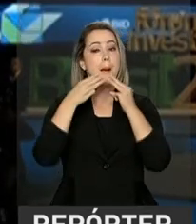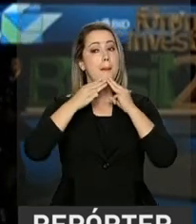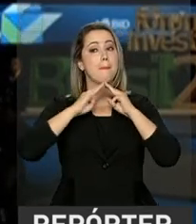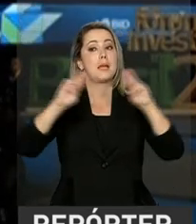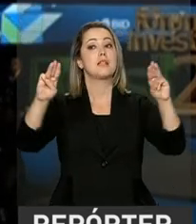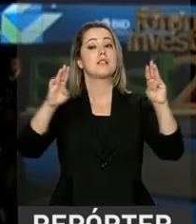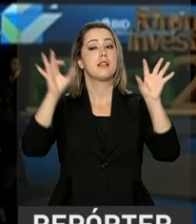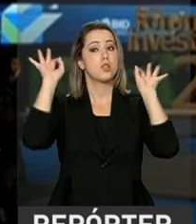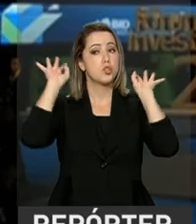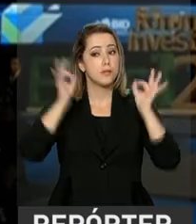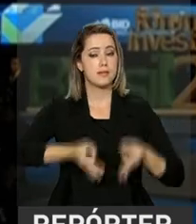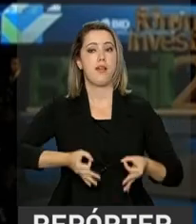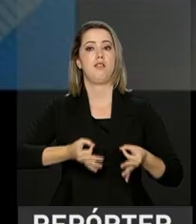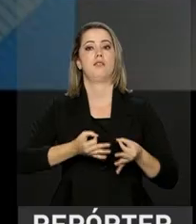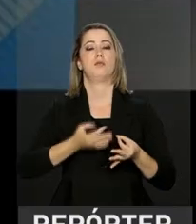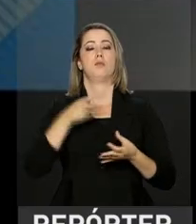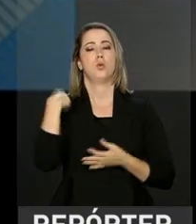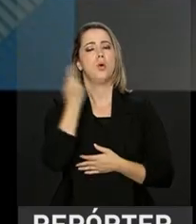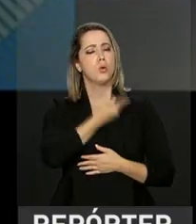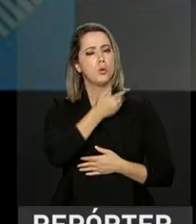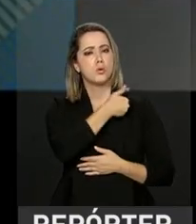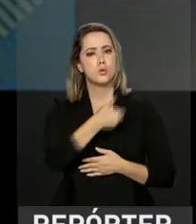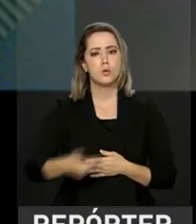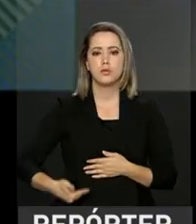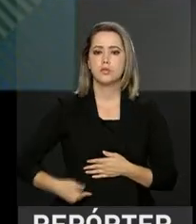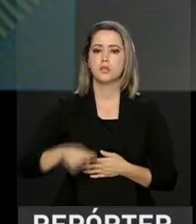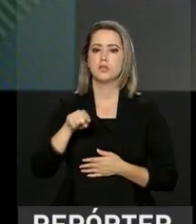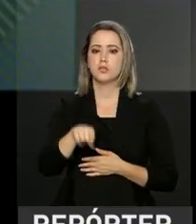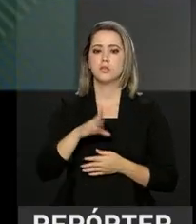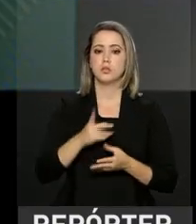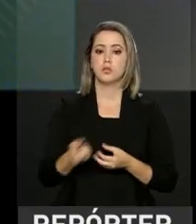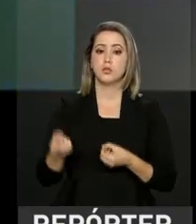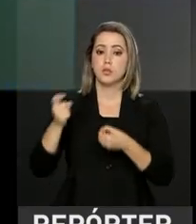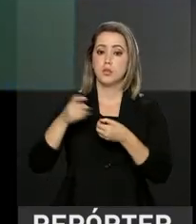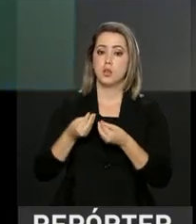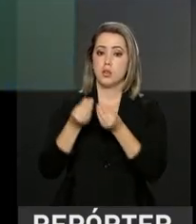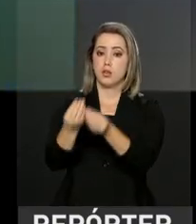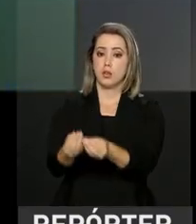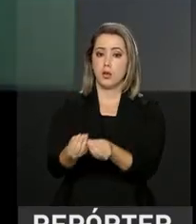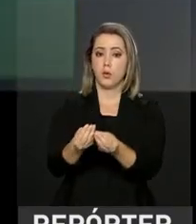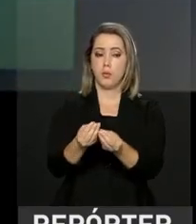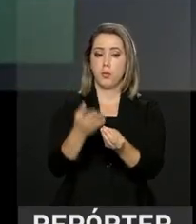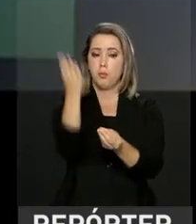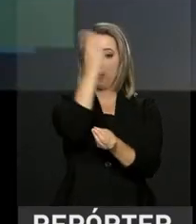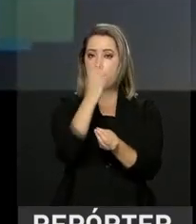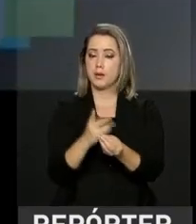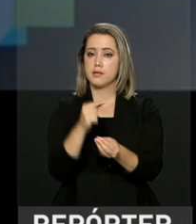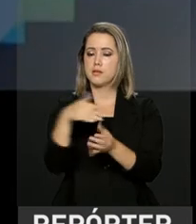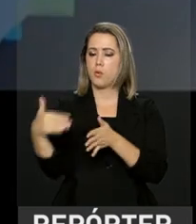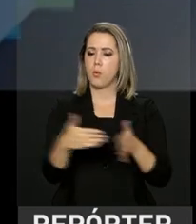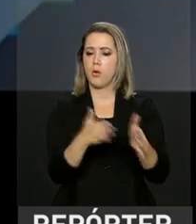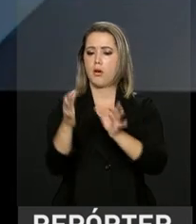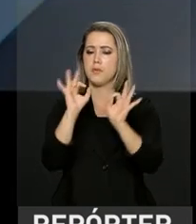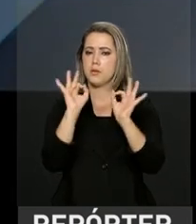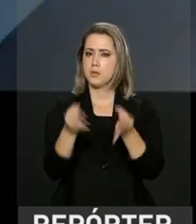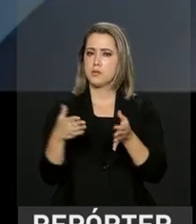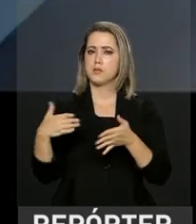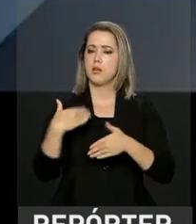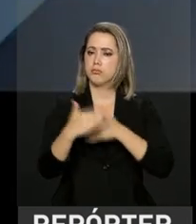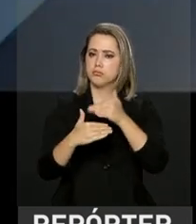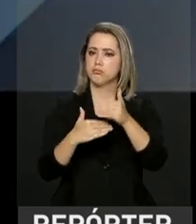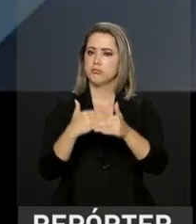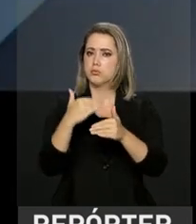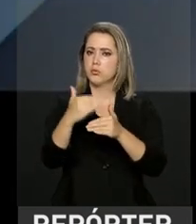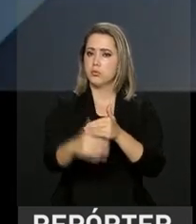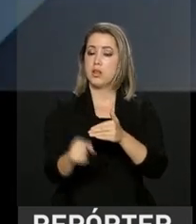mensagem clara. Nosso governo devolveu ao Brasil o caminho do desenvolvimento. E